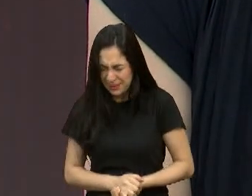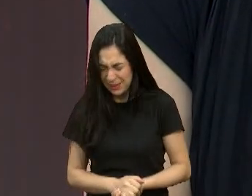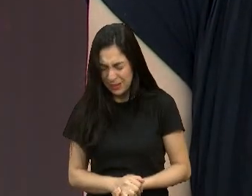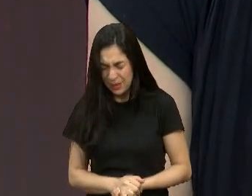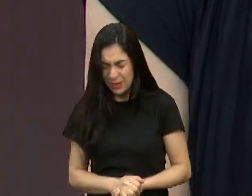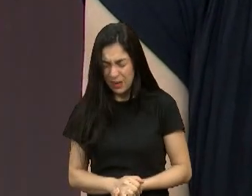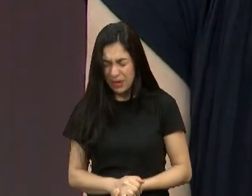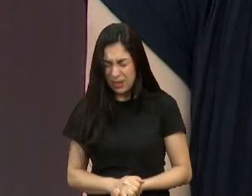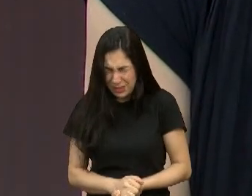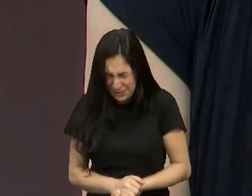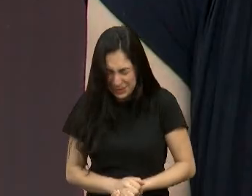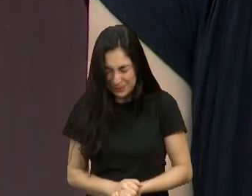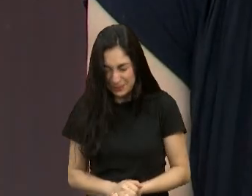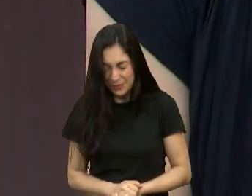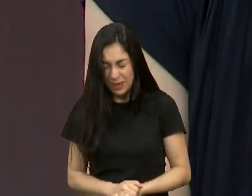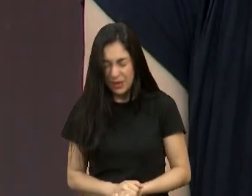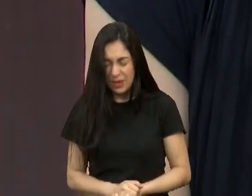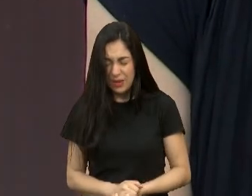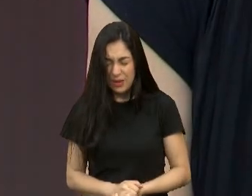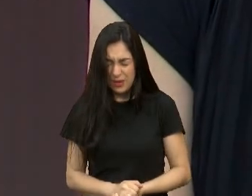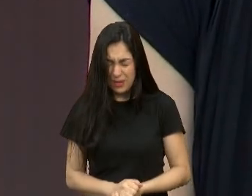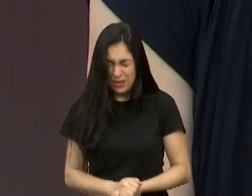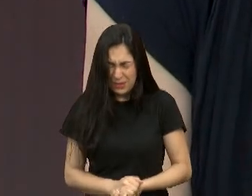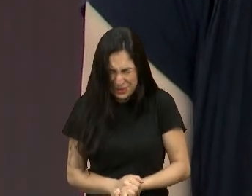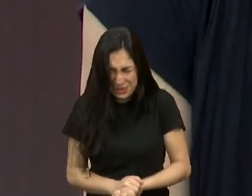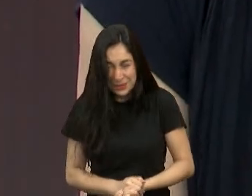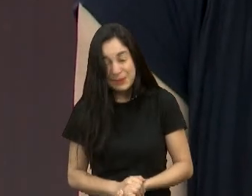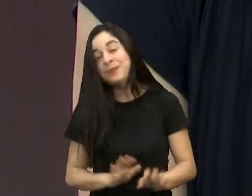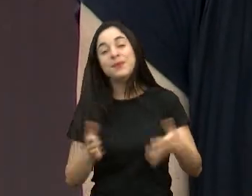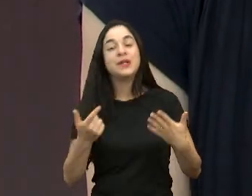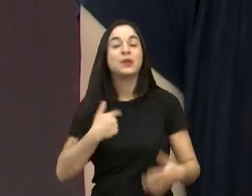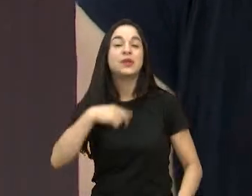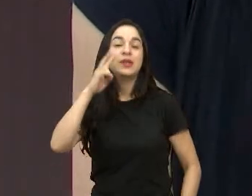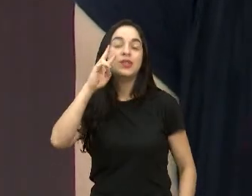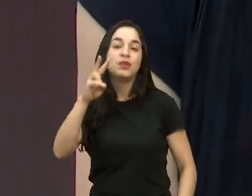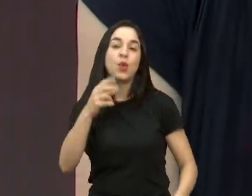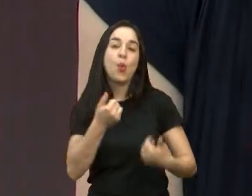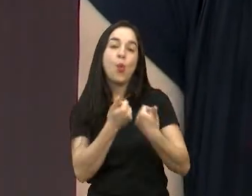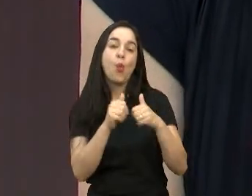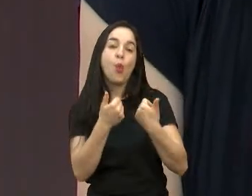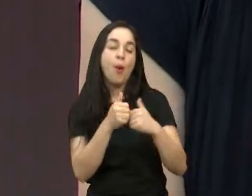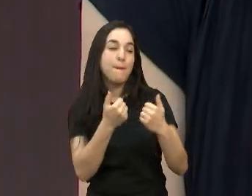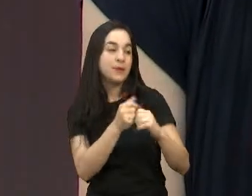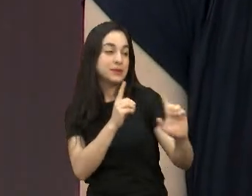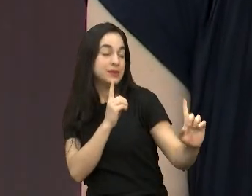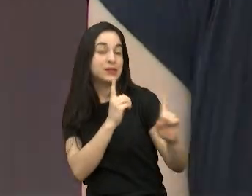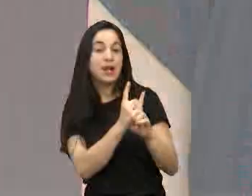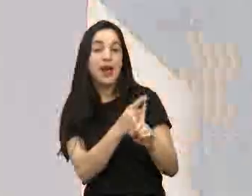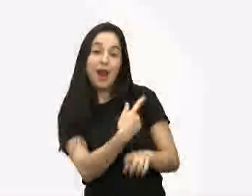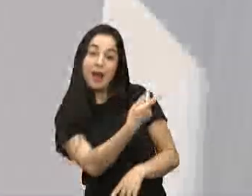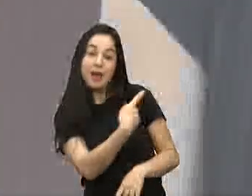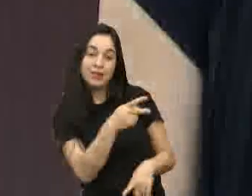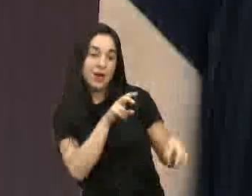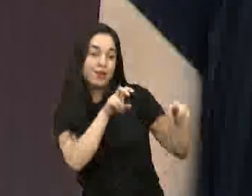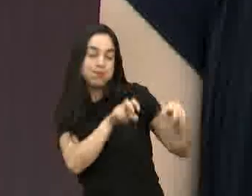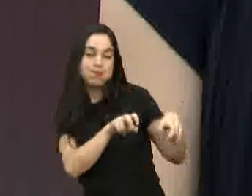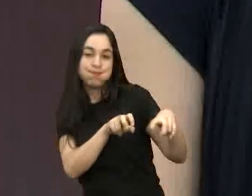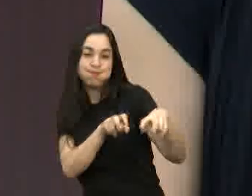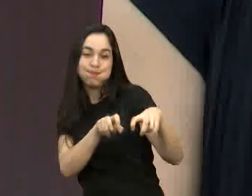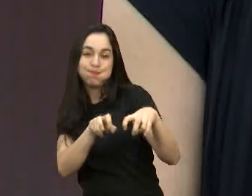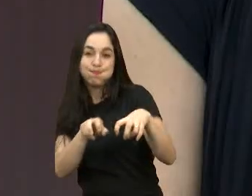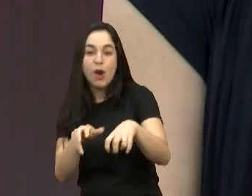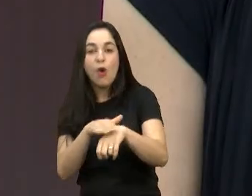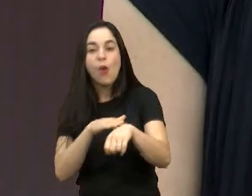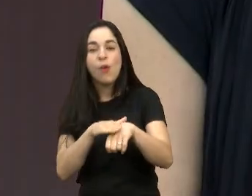quando eu o via no ônibus era muito especial, porque a gente ia todo o trecho conversando sobre teatro. Acima